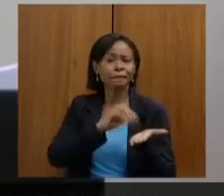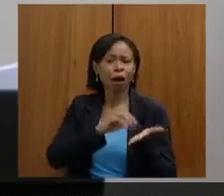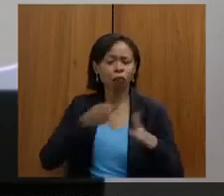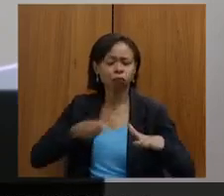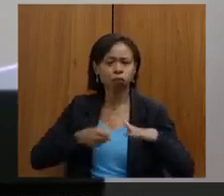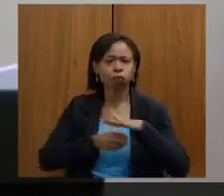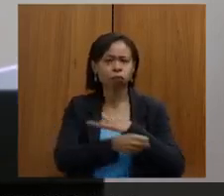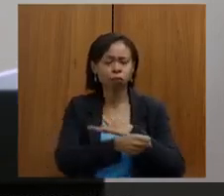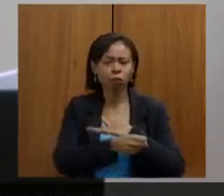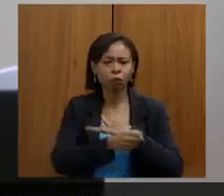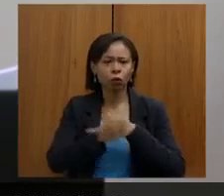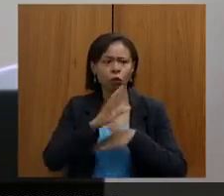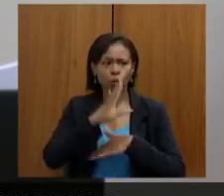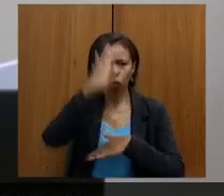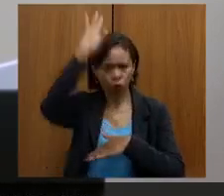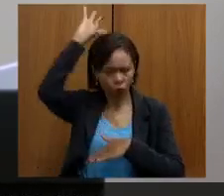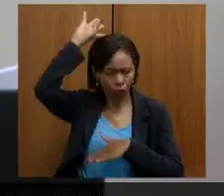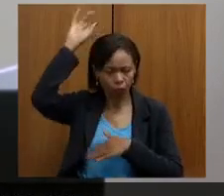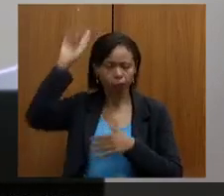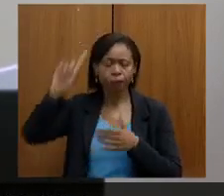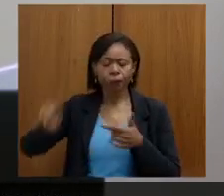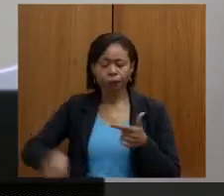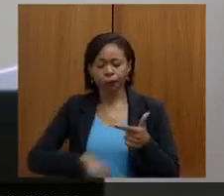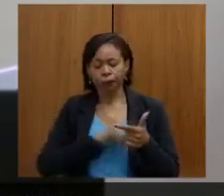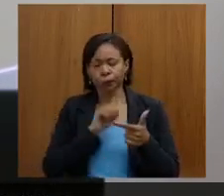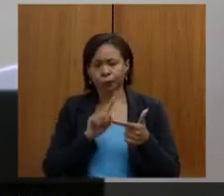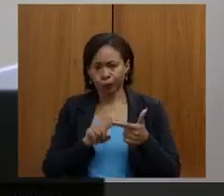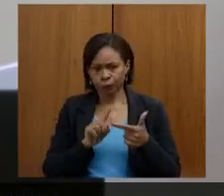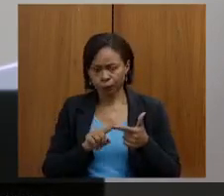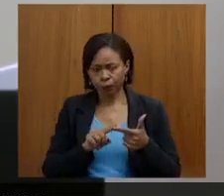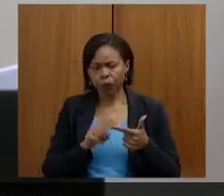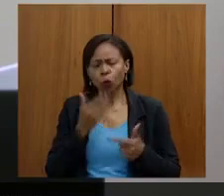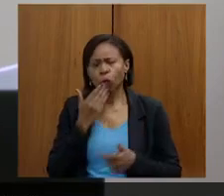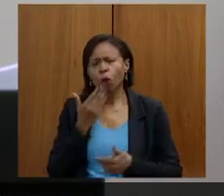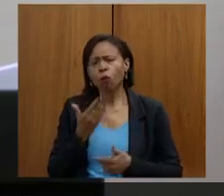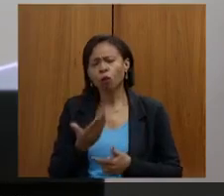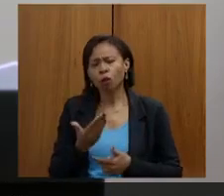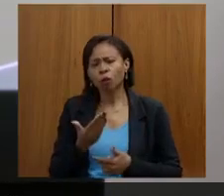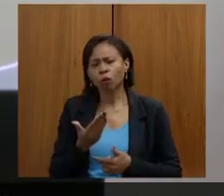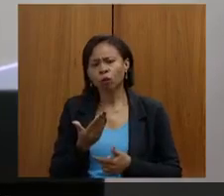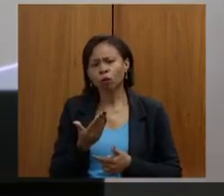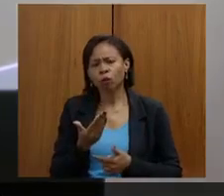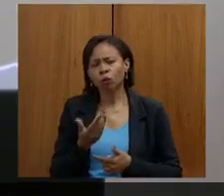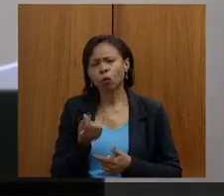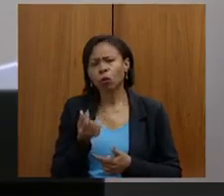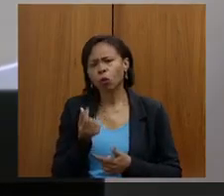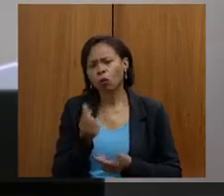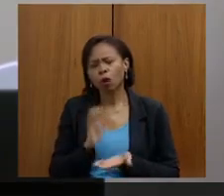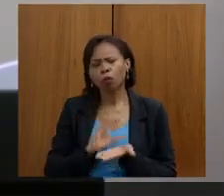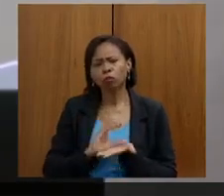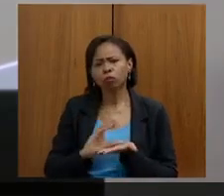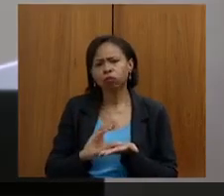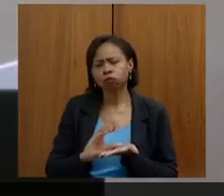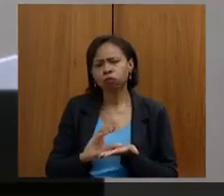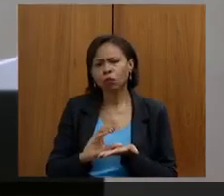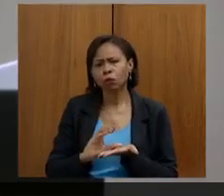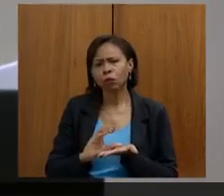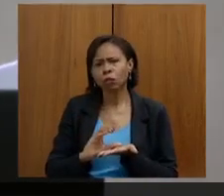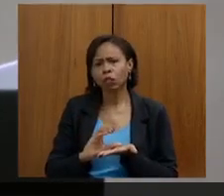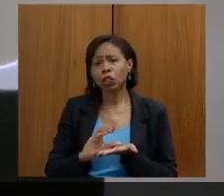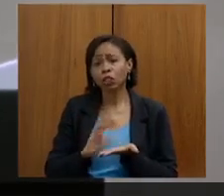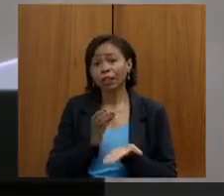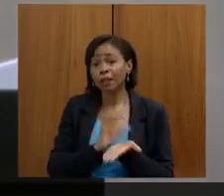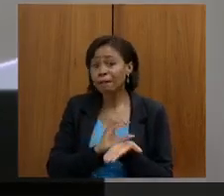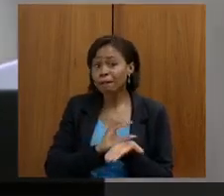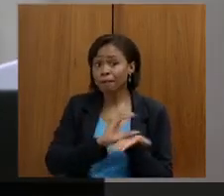pergunta a segunda pergunta quais os recursos financeiros e aí não de Custei mas